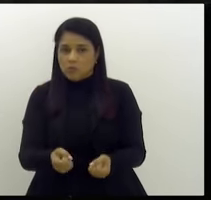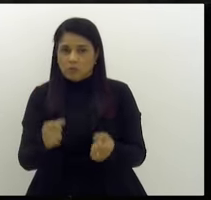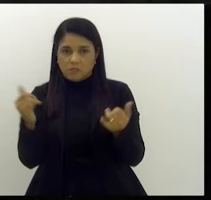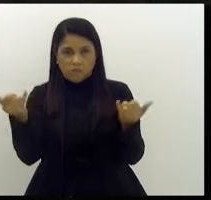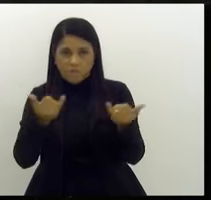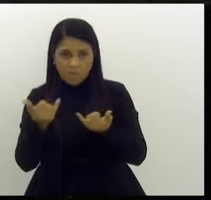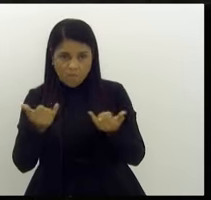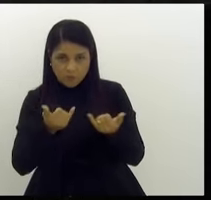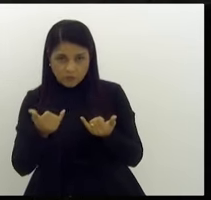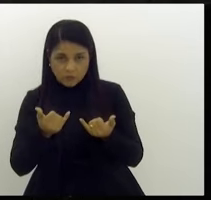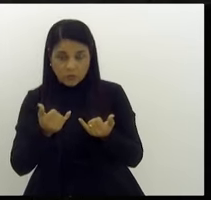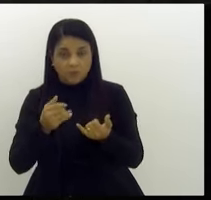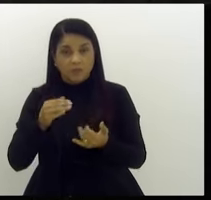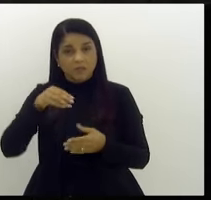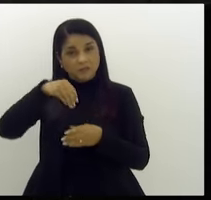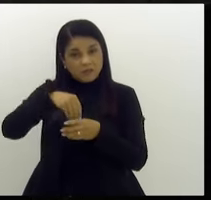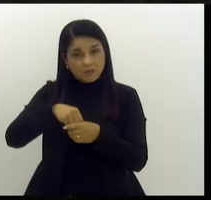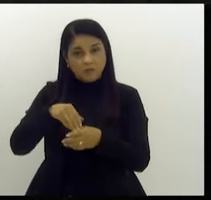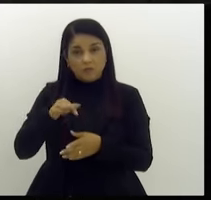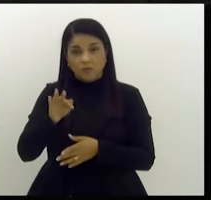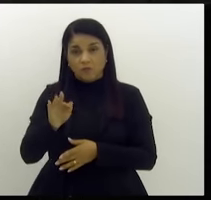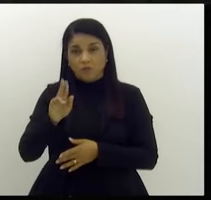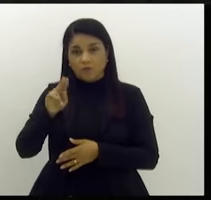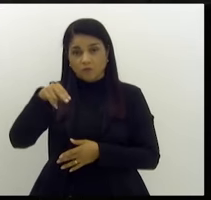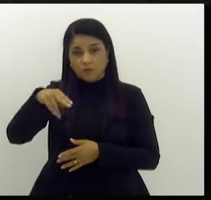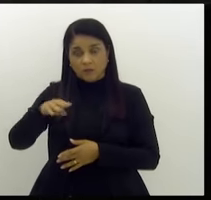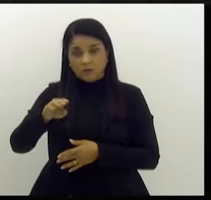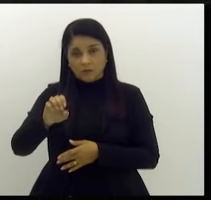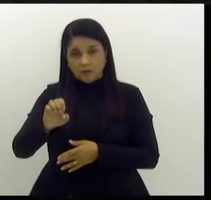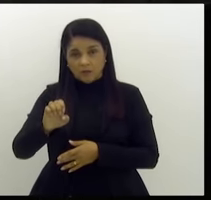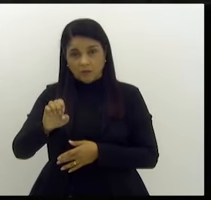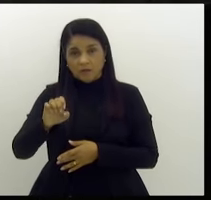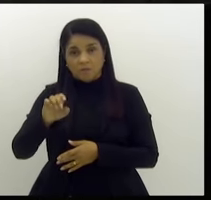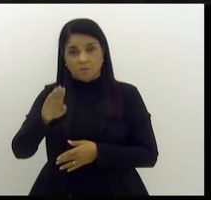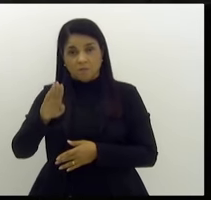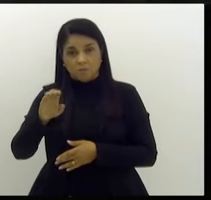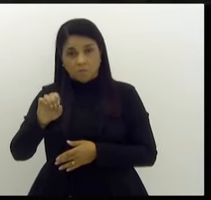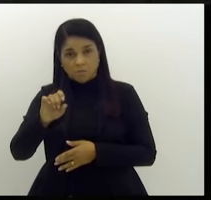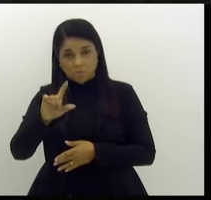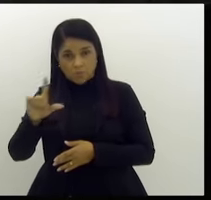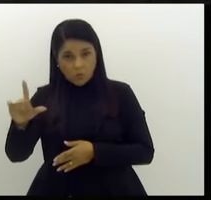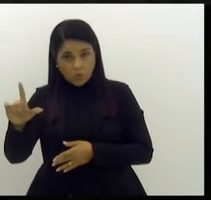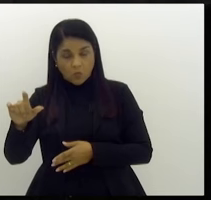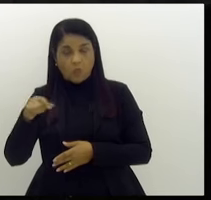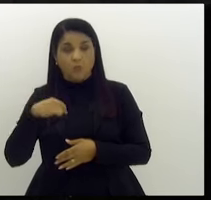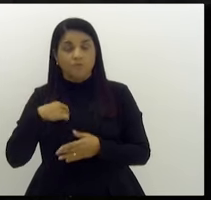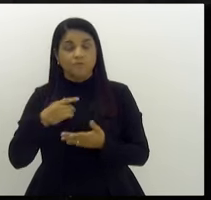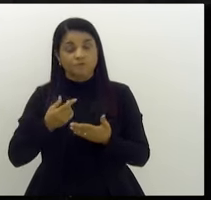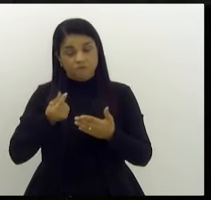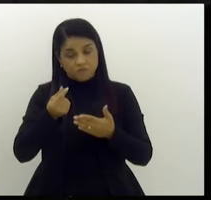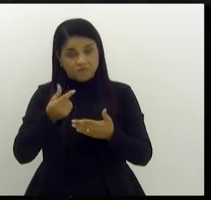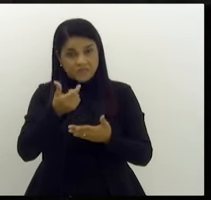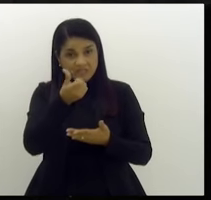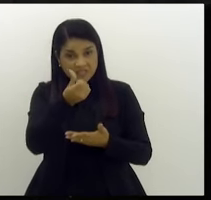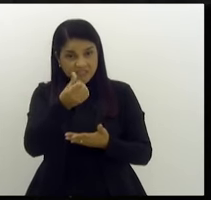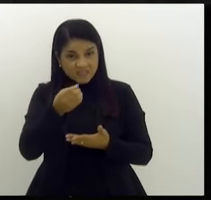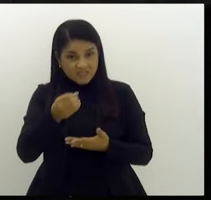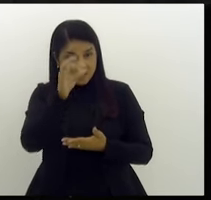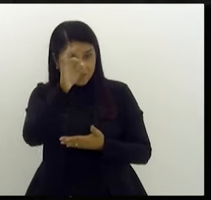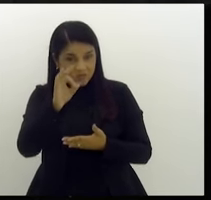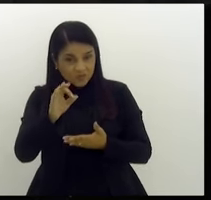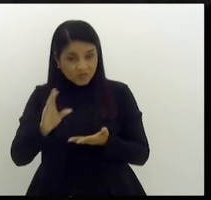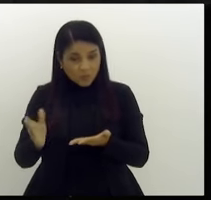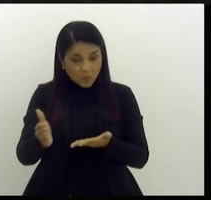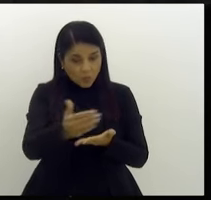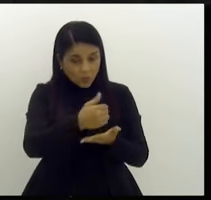porque dentro do funesbom especificamente a cerca de 70% da arrecadação desse fundo é oriunda da